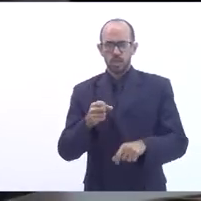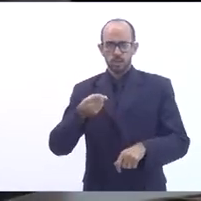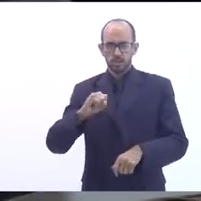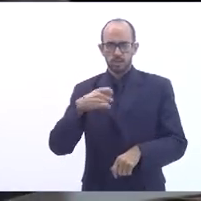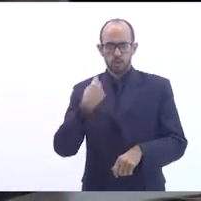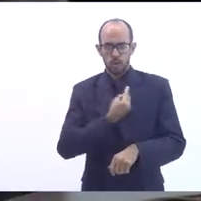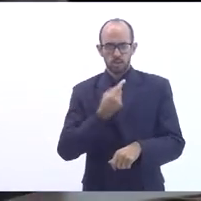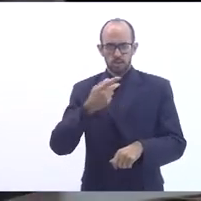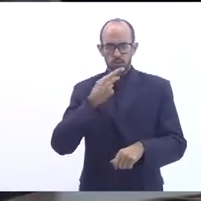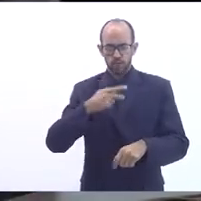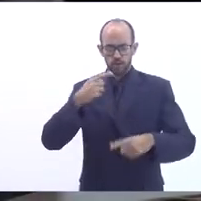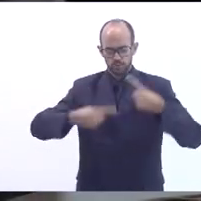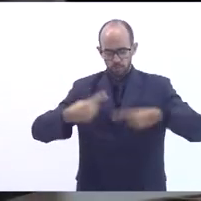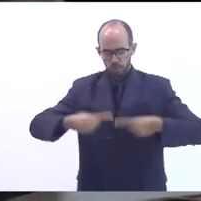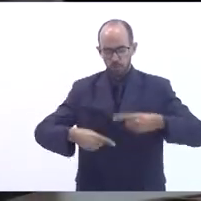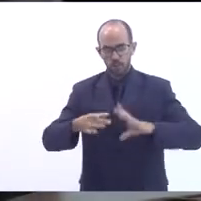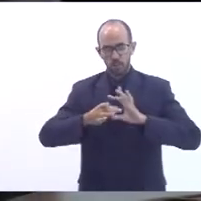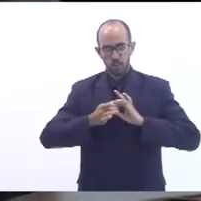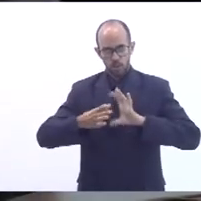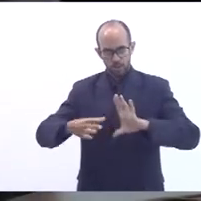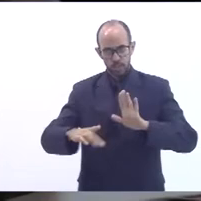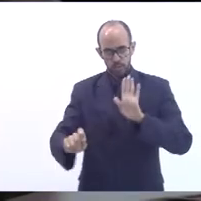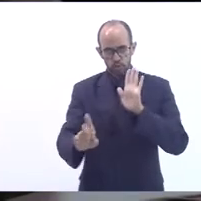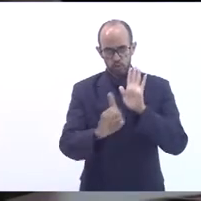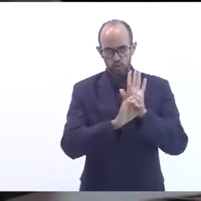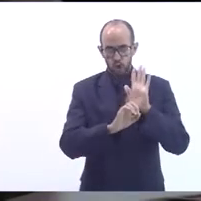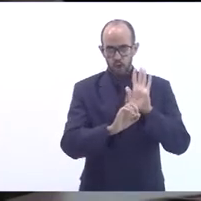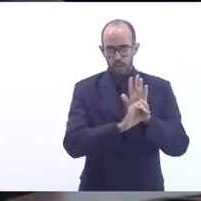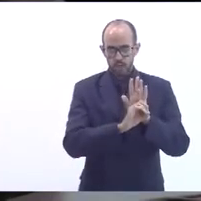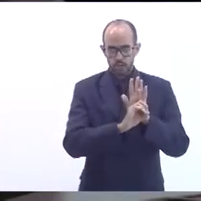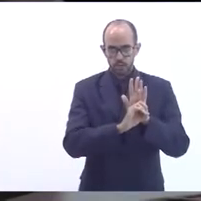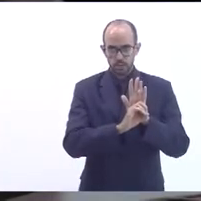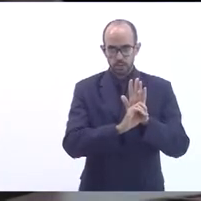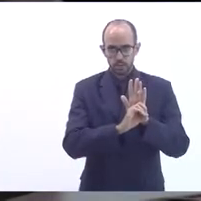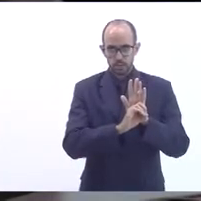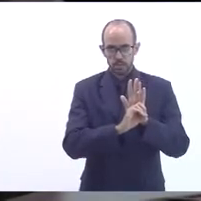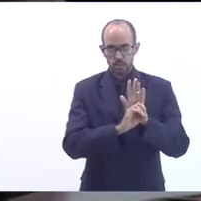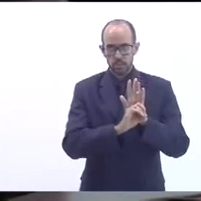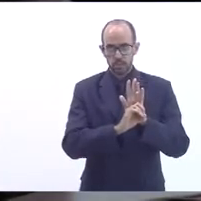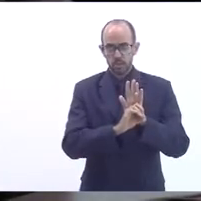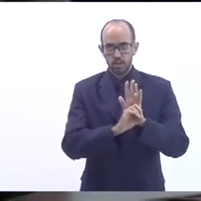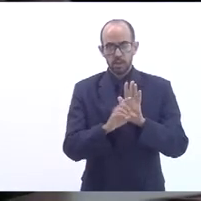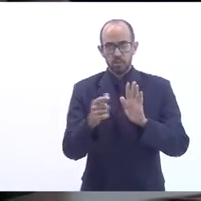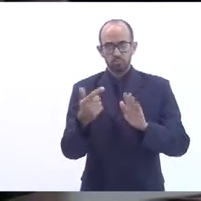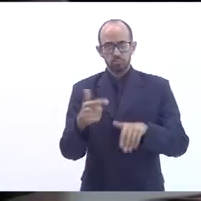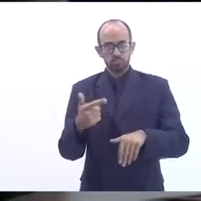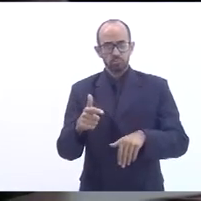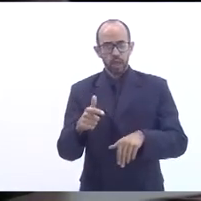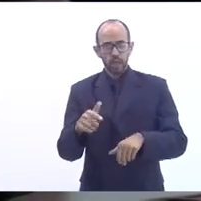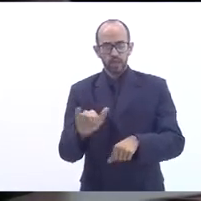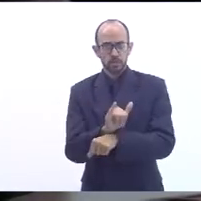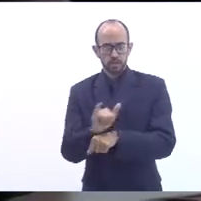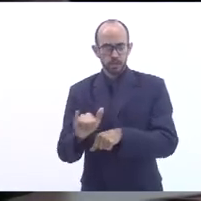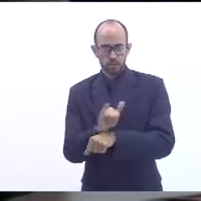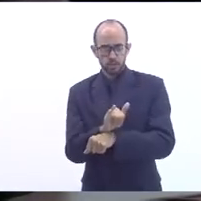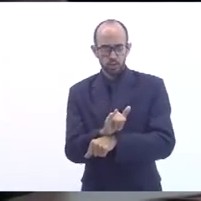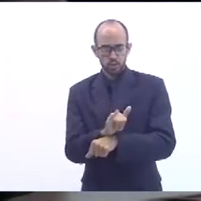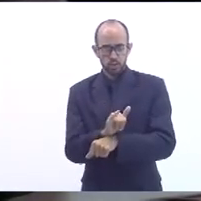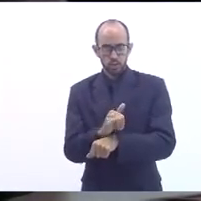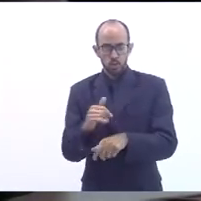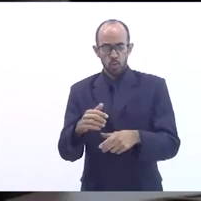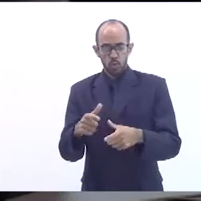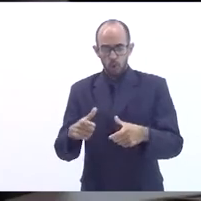falando de uma política democrática de drogas não tem muito está tória né o aumento da quantidade